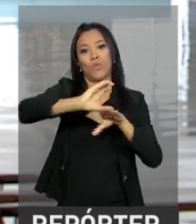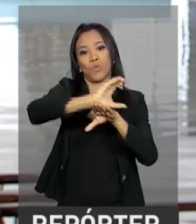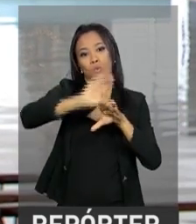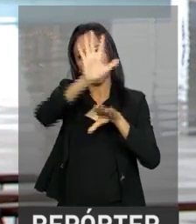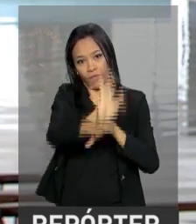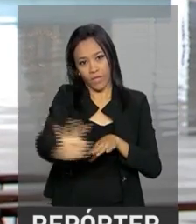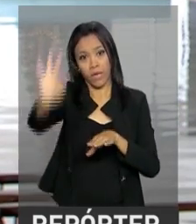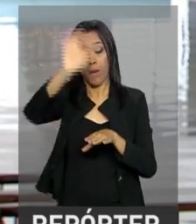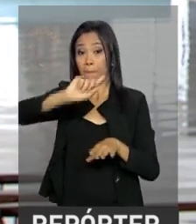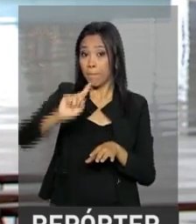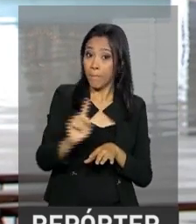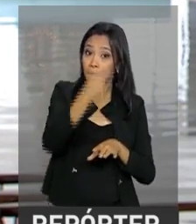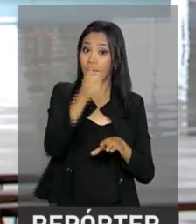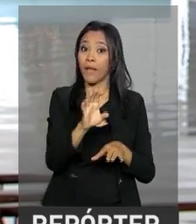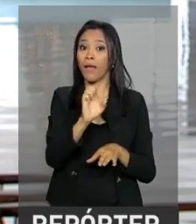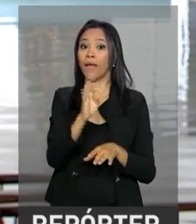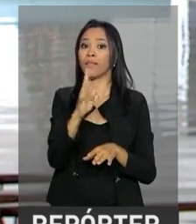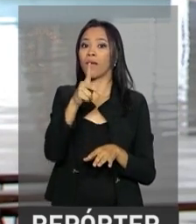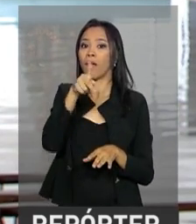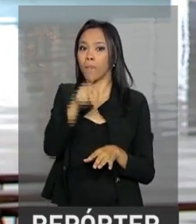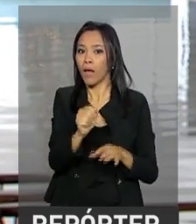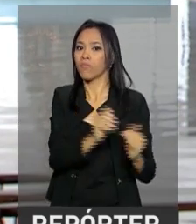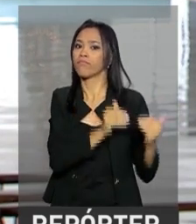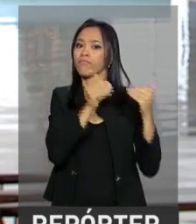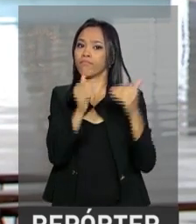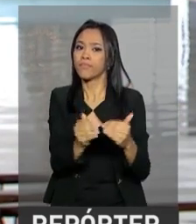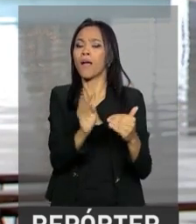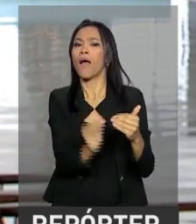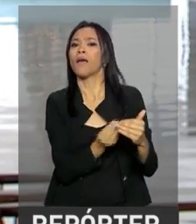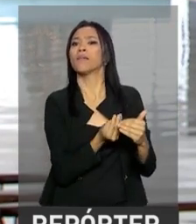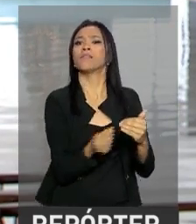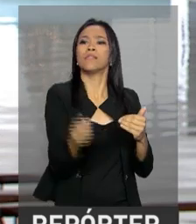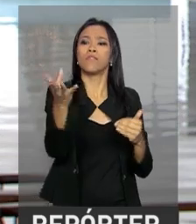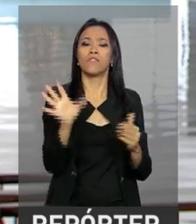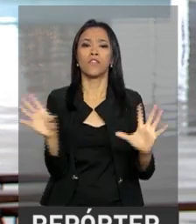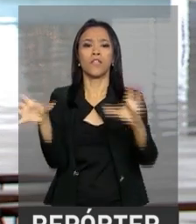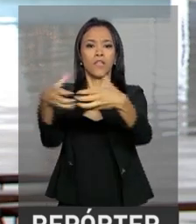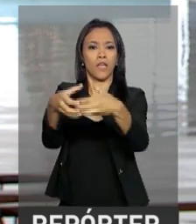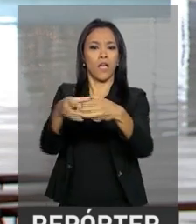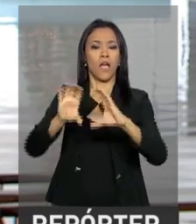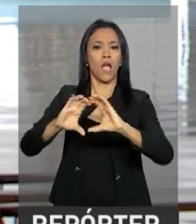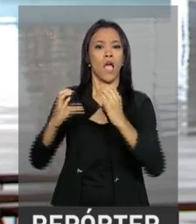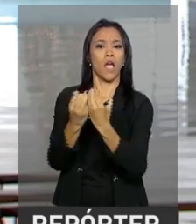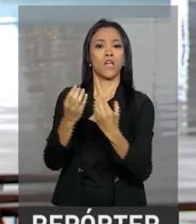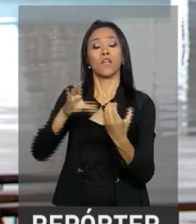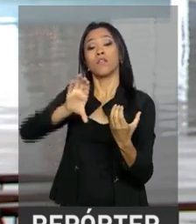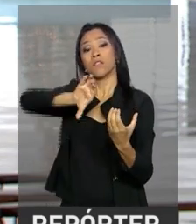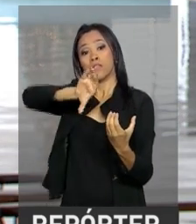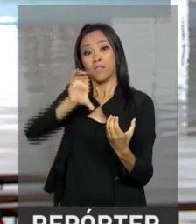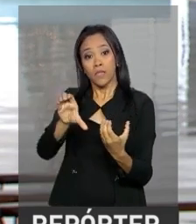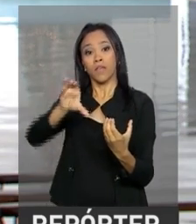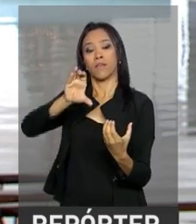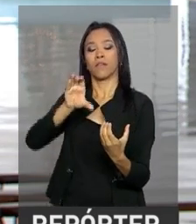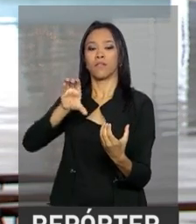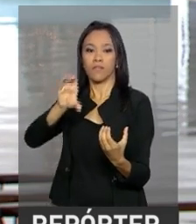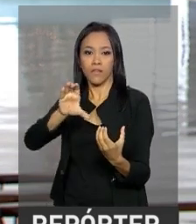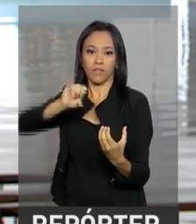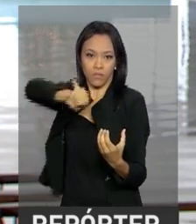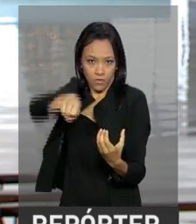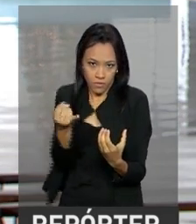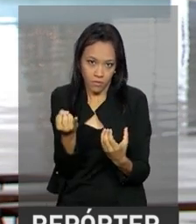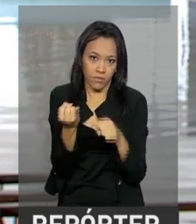etapa dessa transmitação na Câmara dos Deputados deve ser o envio pra comissão de constituição e justiça da casa o secretário de